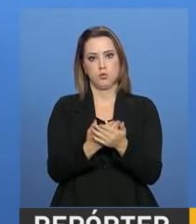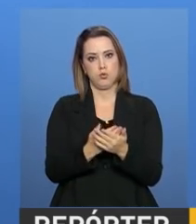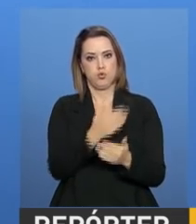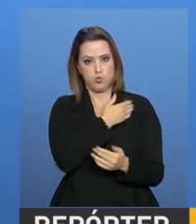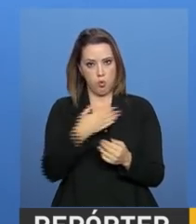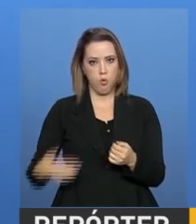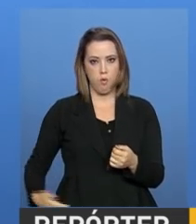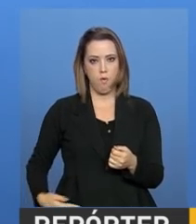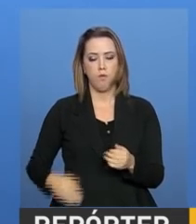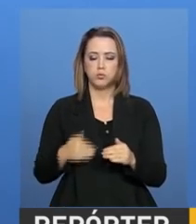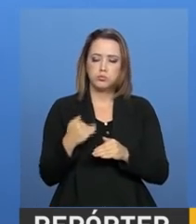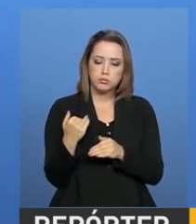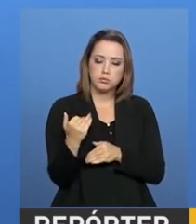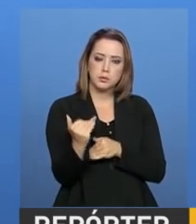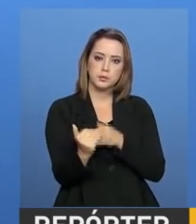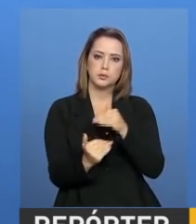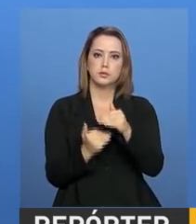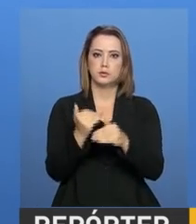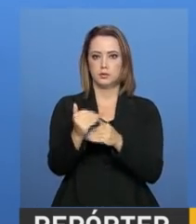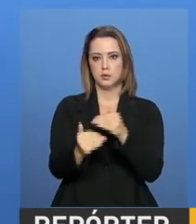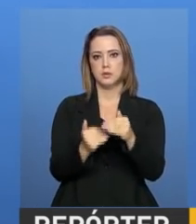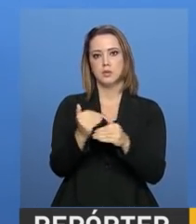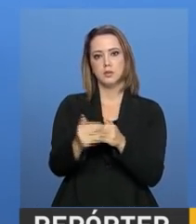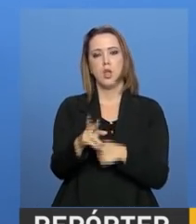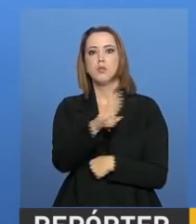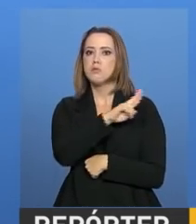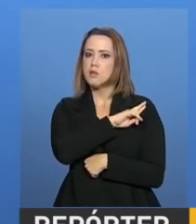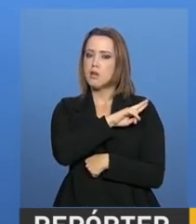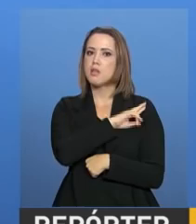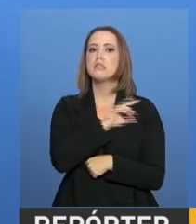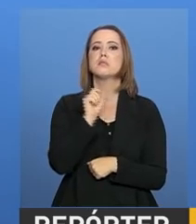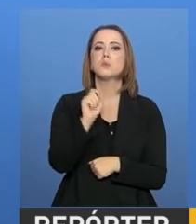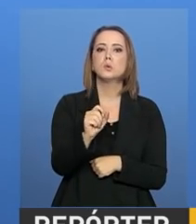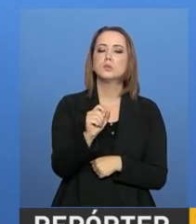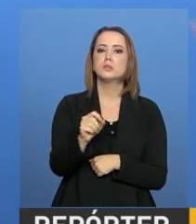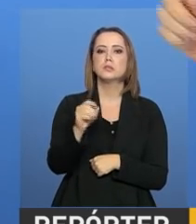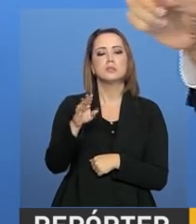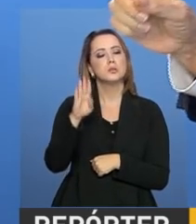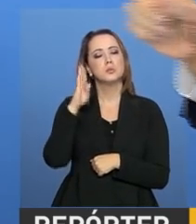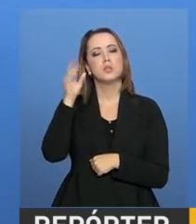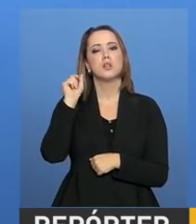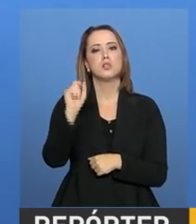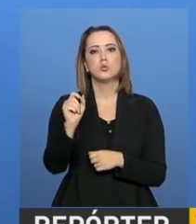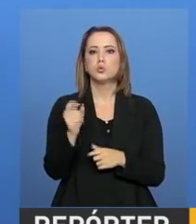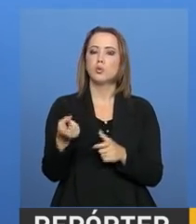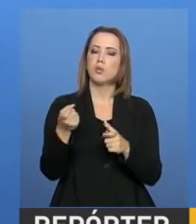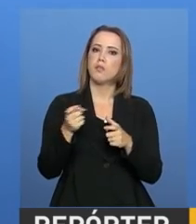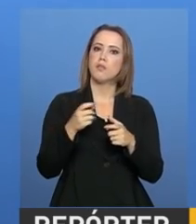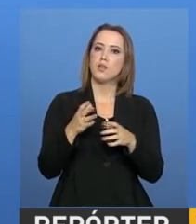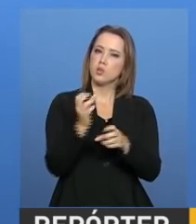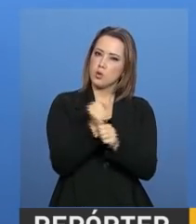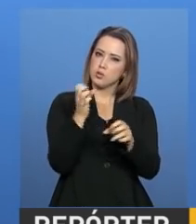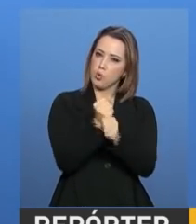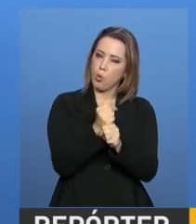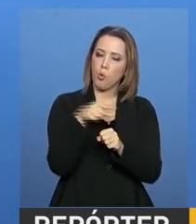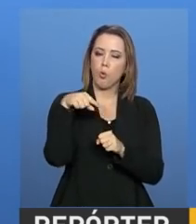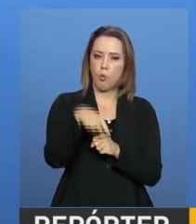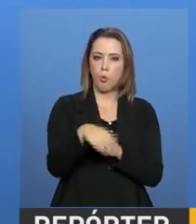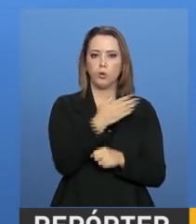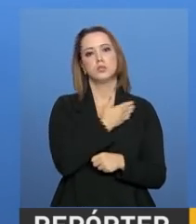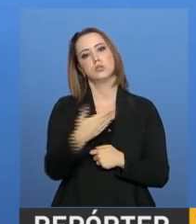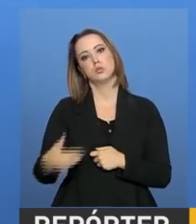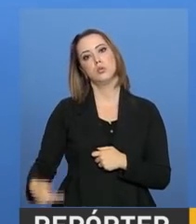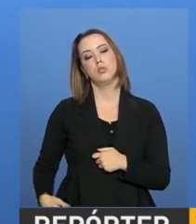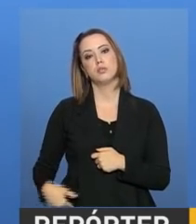gera uma confiança na responsabilidade na gerência das contas públicas e muito importante isto